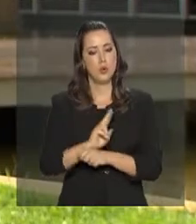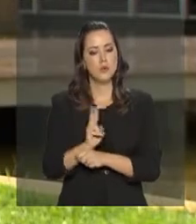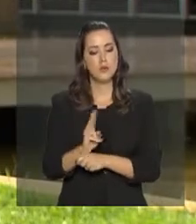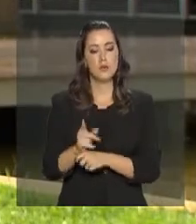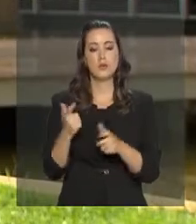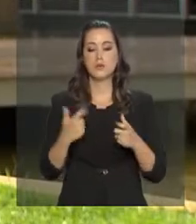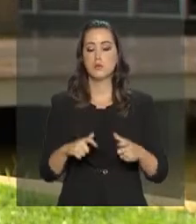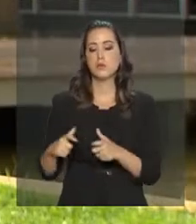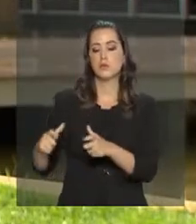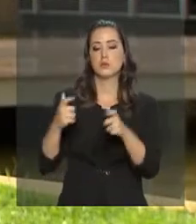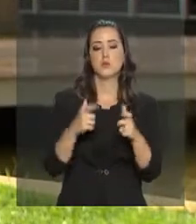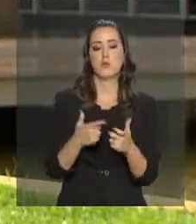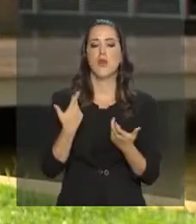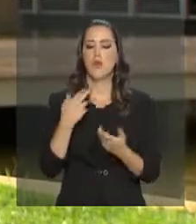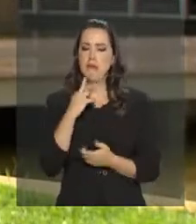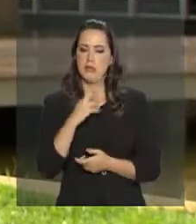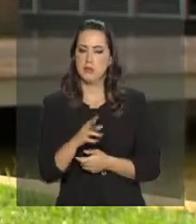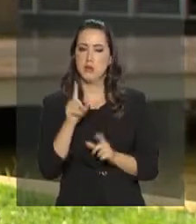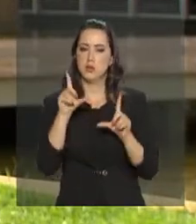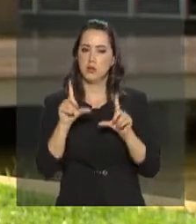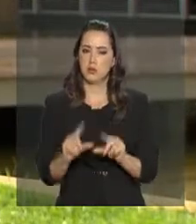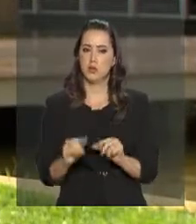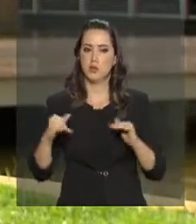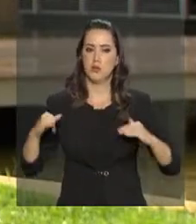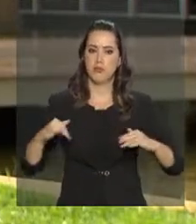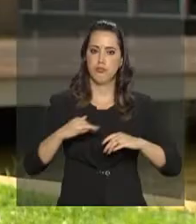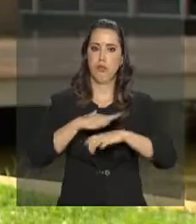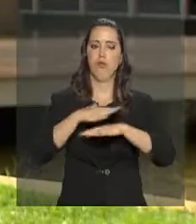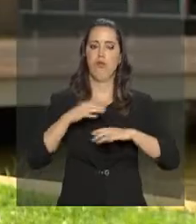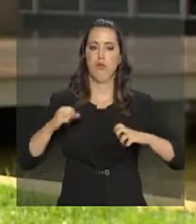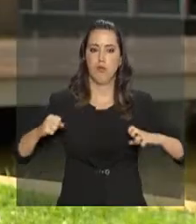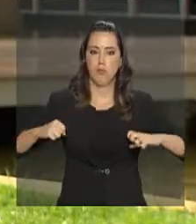das estradas e resultou na redução de acidentes.